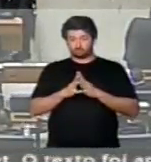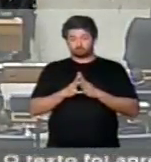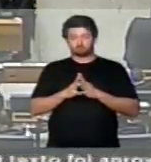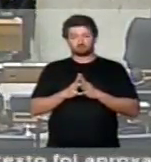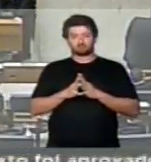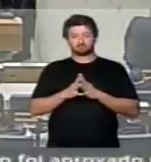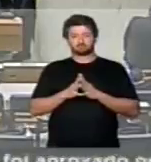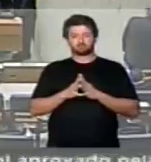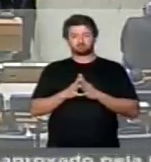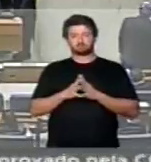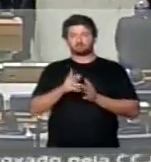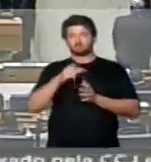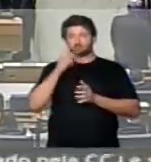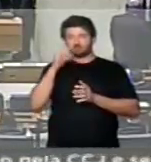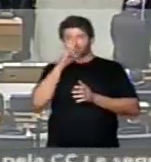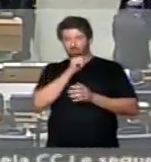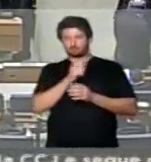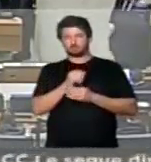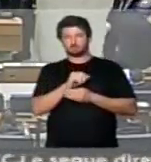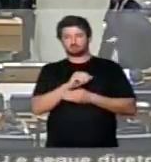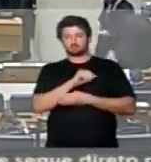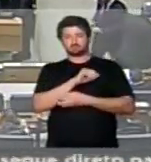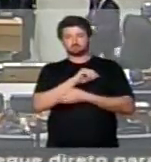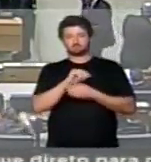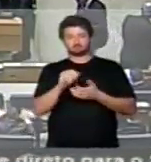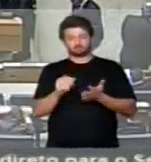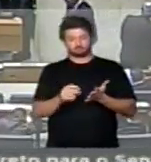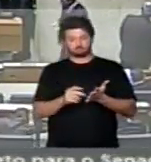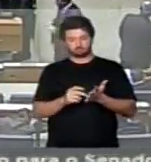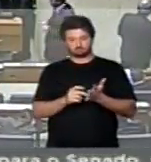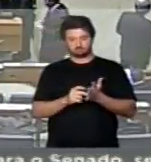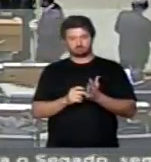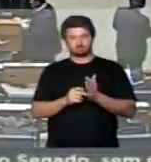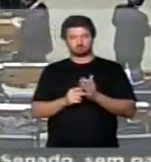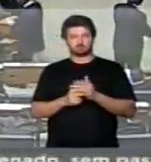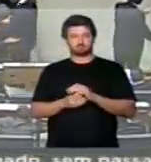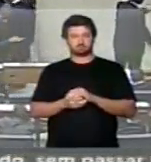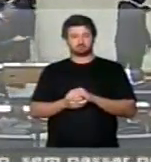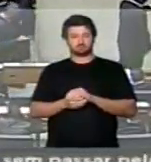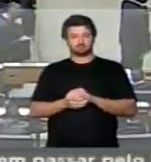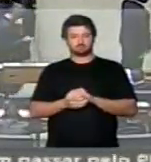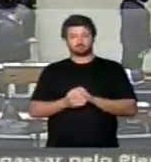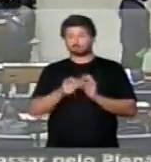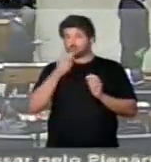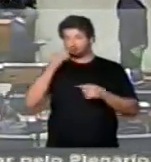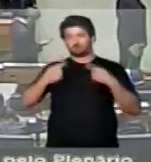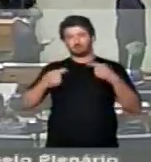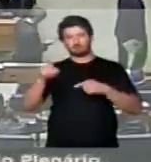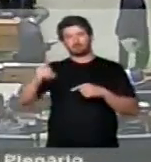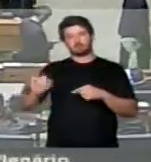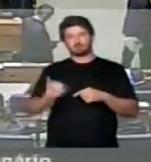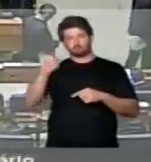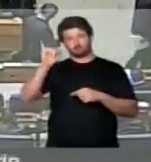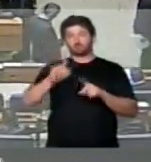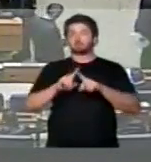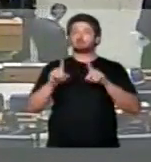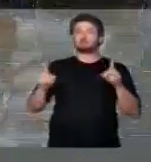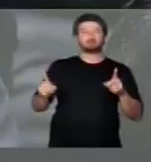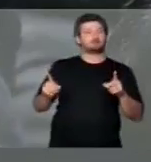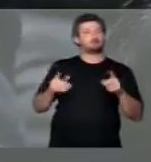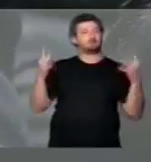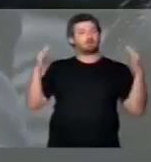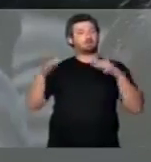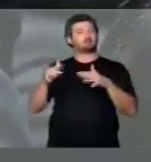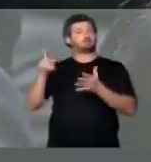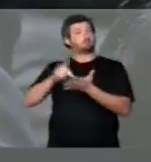queria apenas fazer aqui o registro. Tem um minuto, Vossa Excelência. Obrigado. Presidente, eu queria aqui só fazer o registro. Acho que o debate ele é extremamente importante, mas nós temos que nos